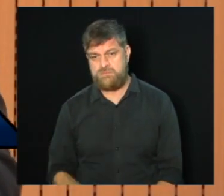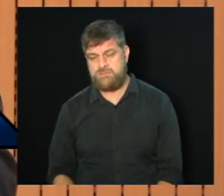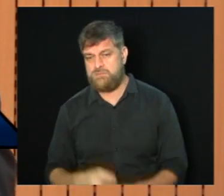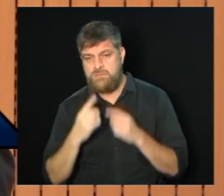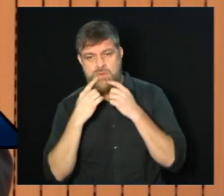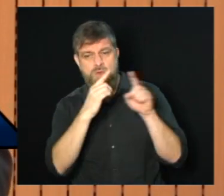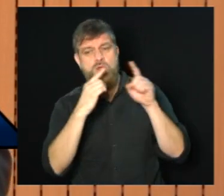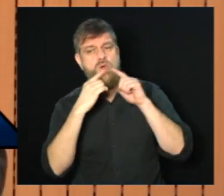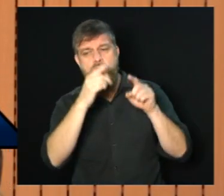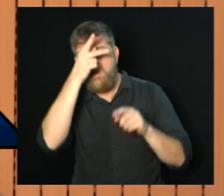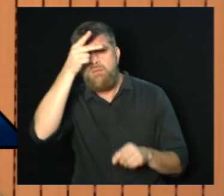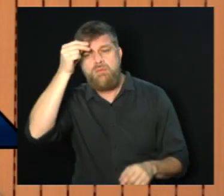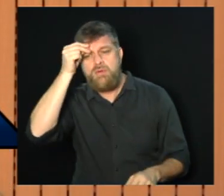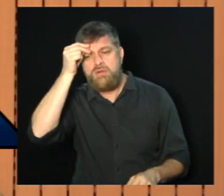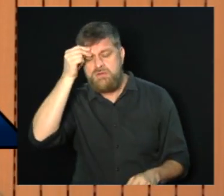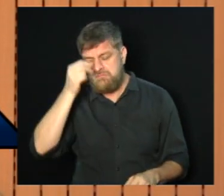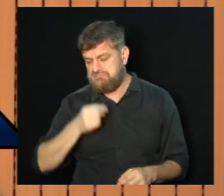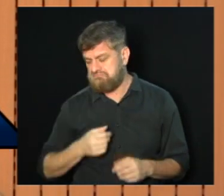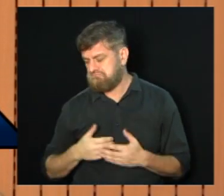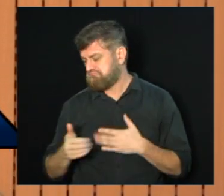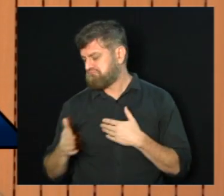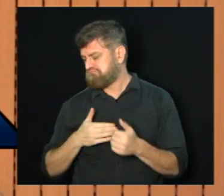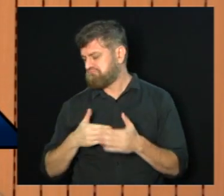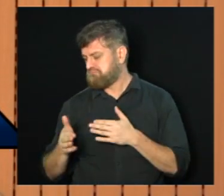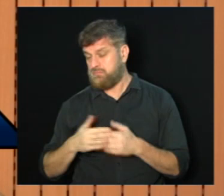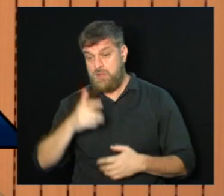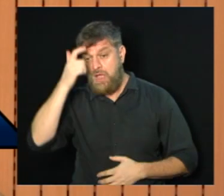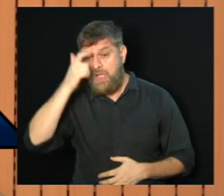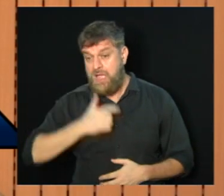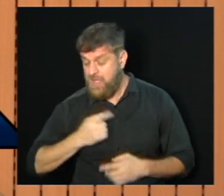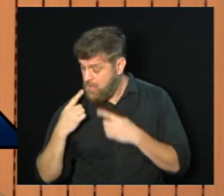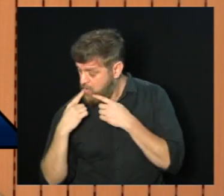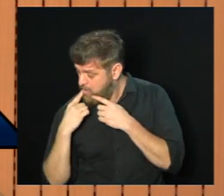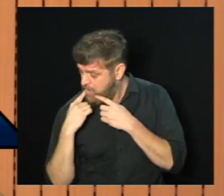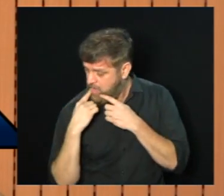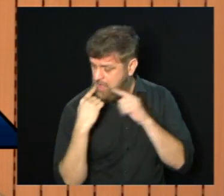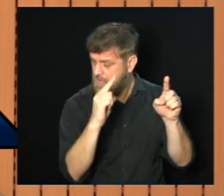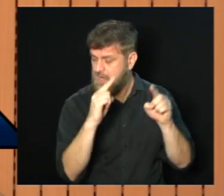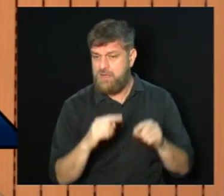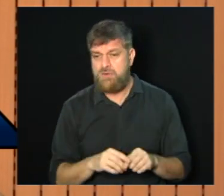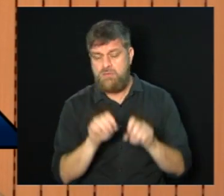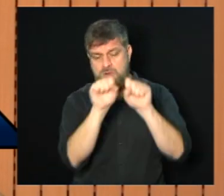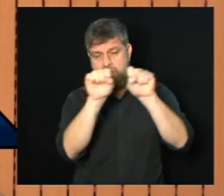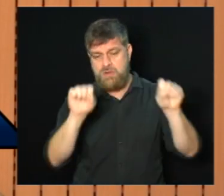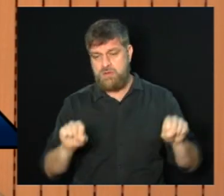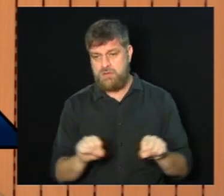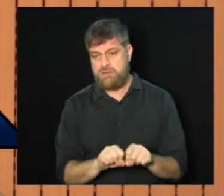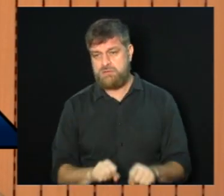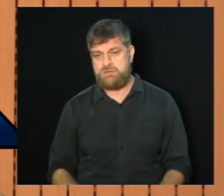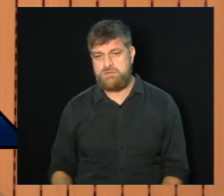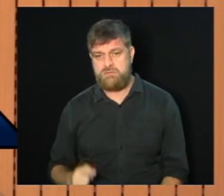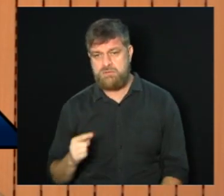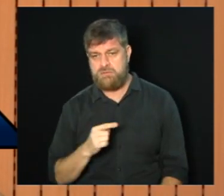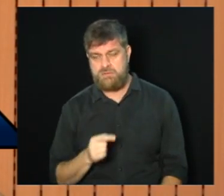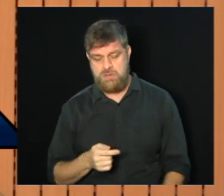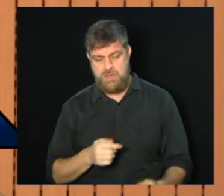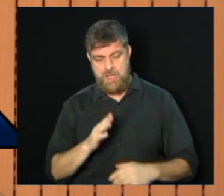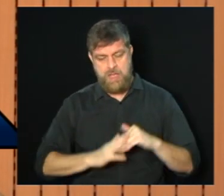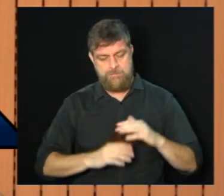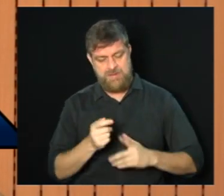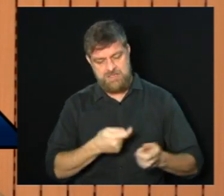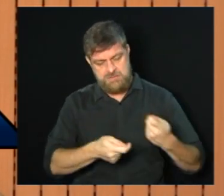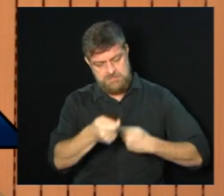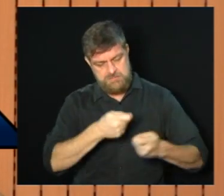oposição simplesmente por oposição. Eu faço oposição a um sistema de governo que não vai